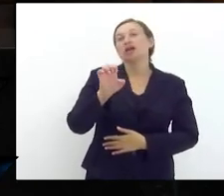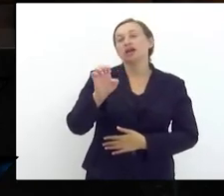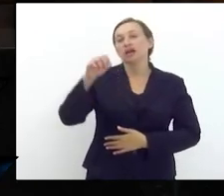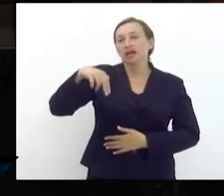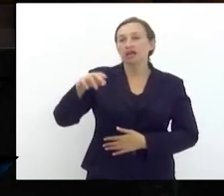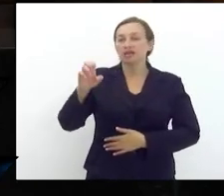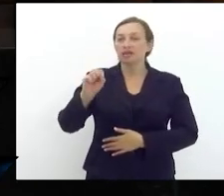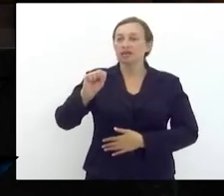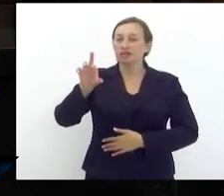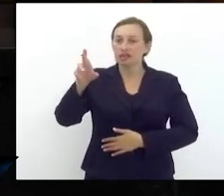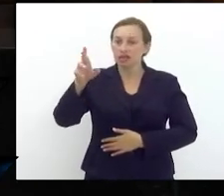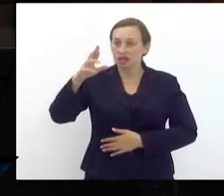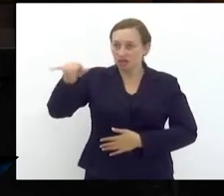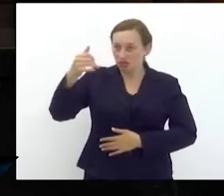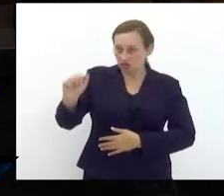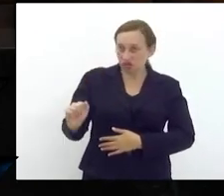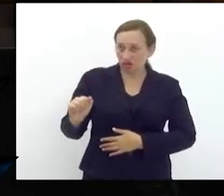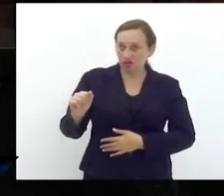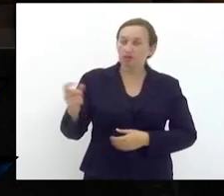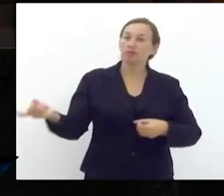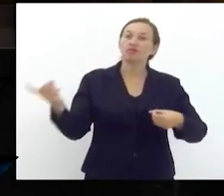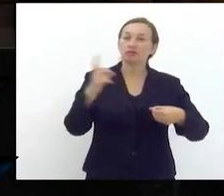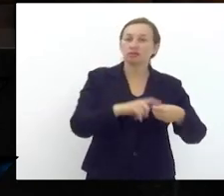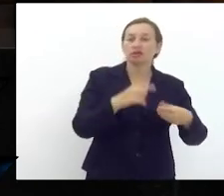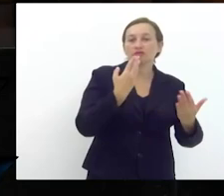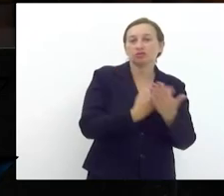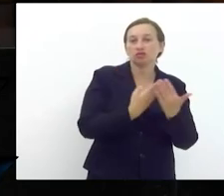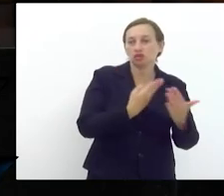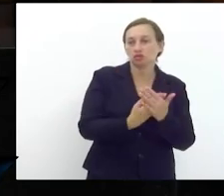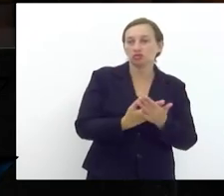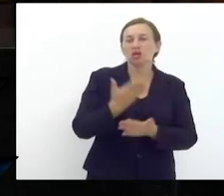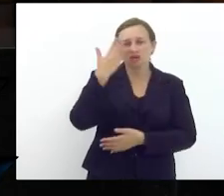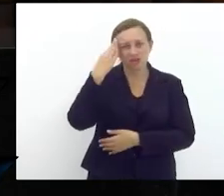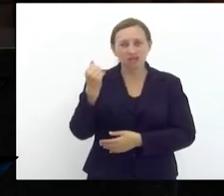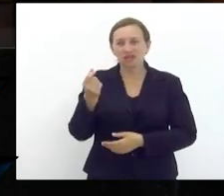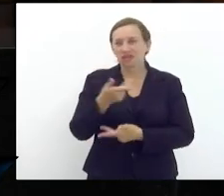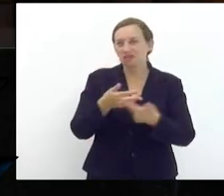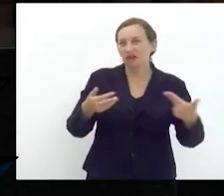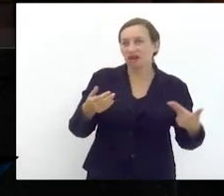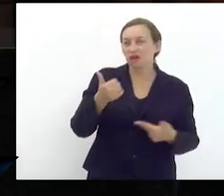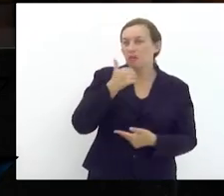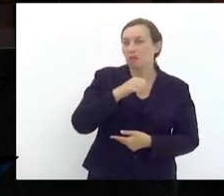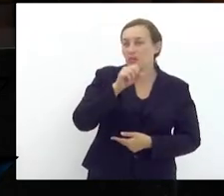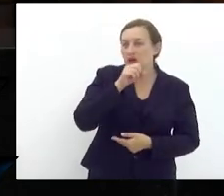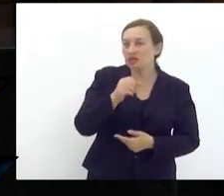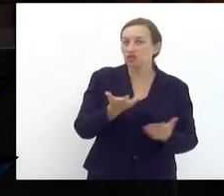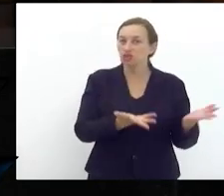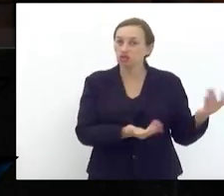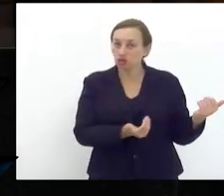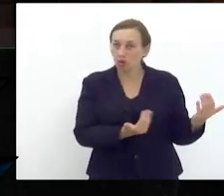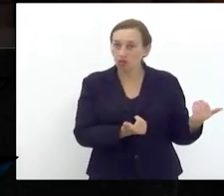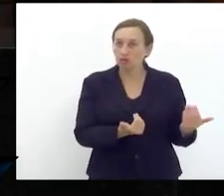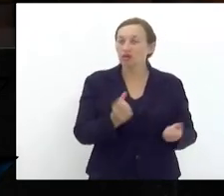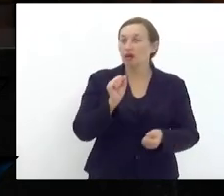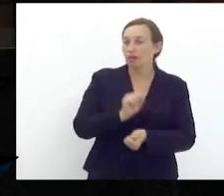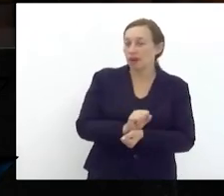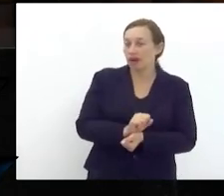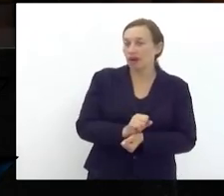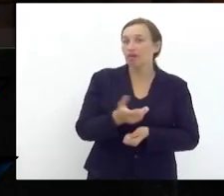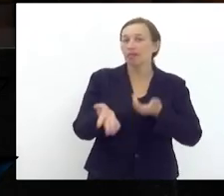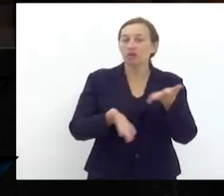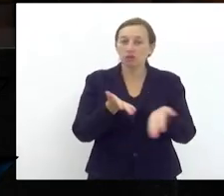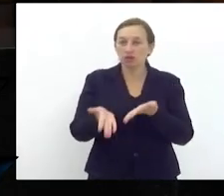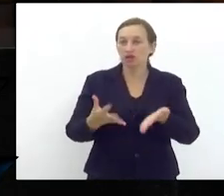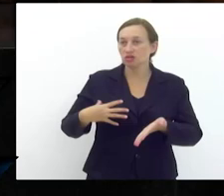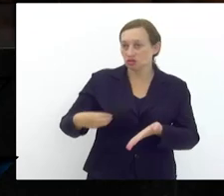inscrevam e não desistam de poder retornar os seus estudos eu sei que tem muita mãe que foi mãe jovem que teve que parar para cuidar dos seus filhos